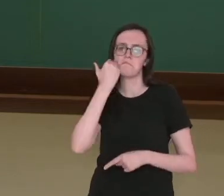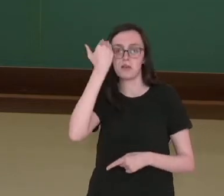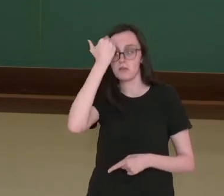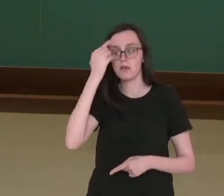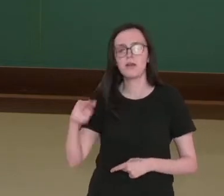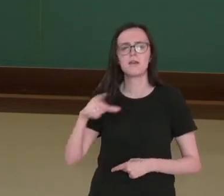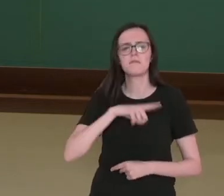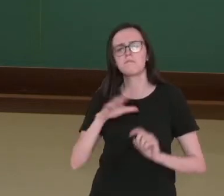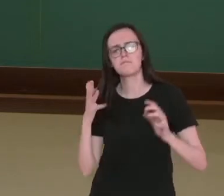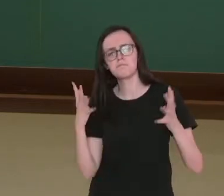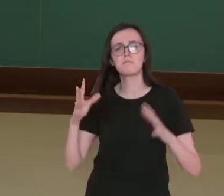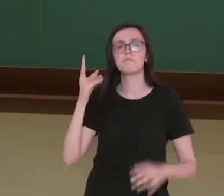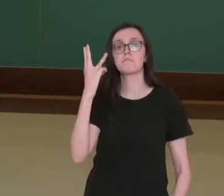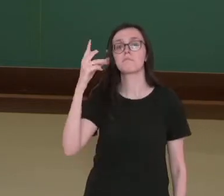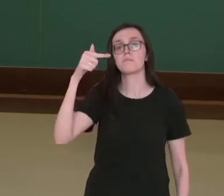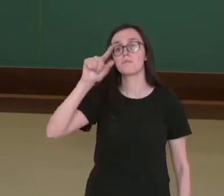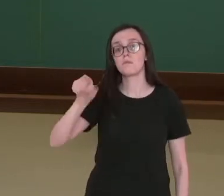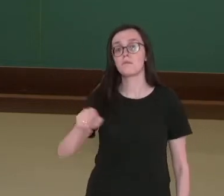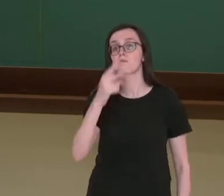tem mais ou menos